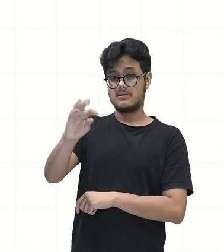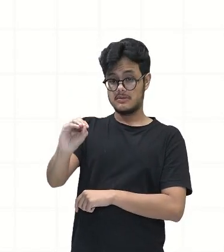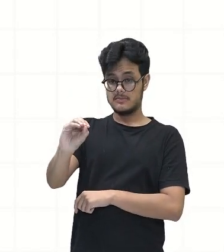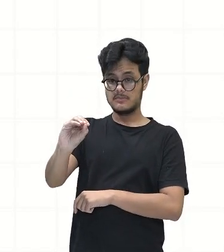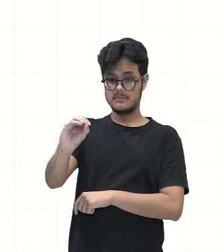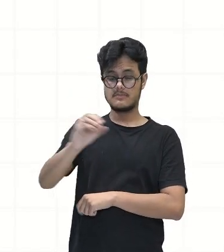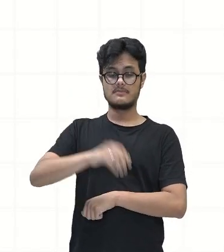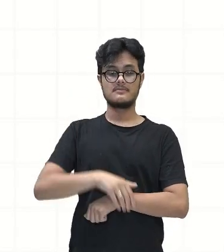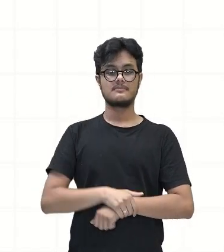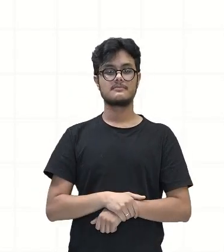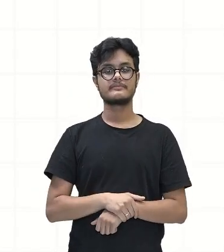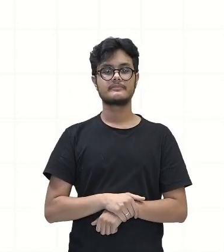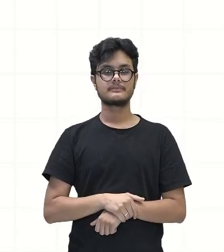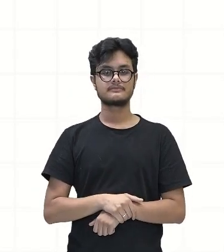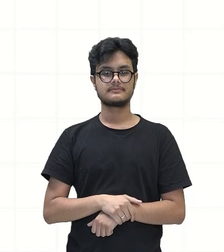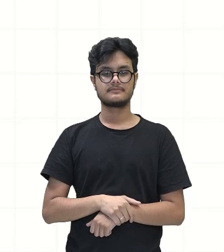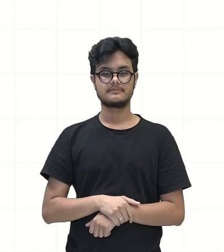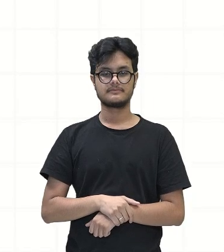a altura